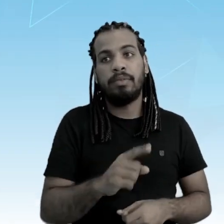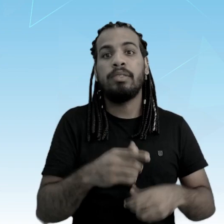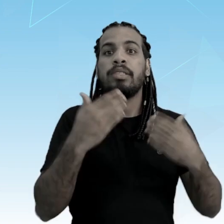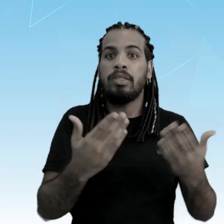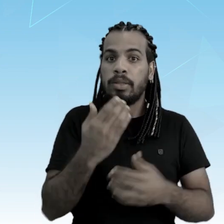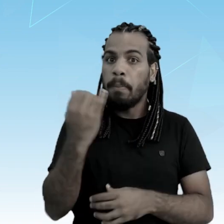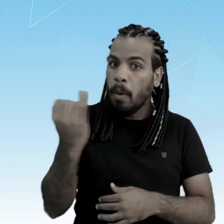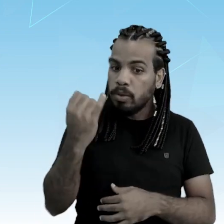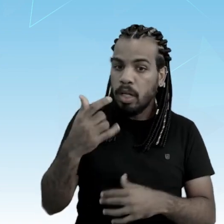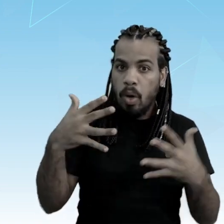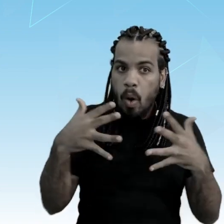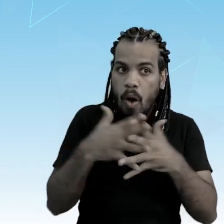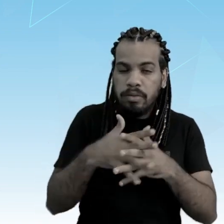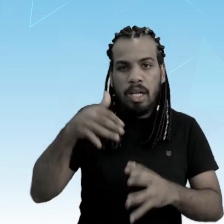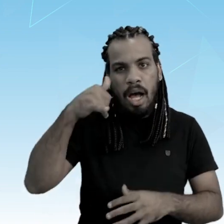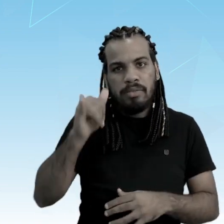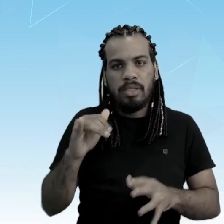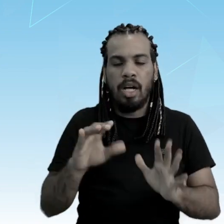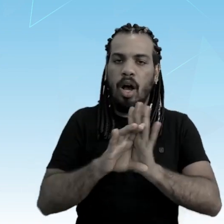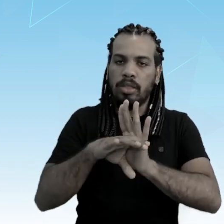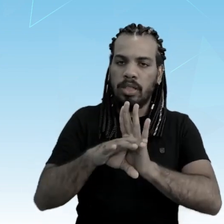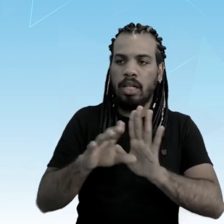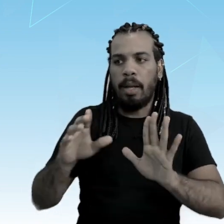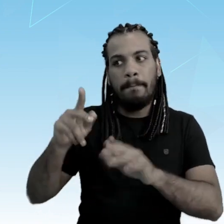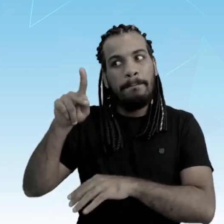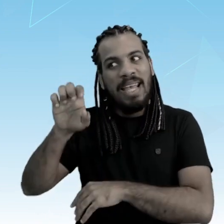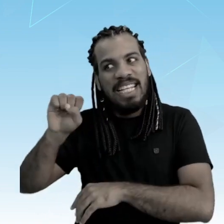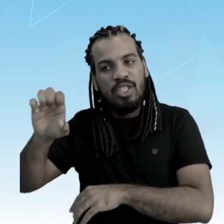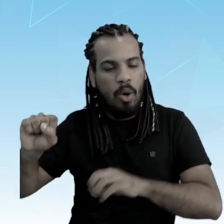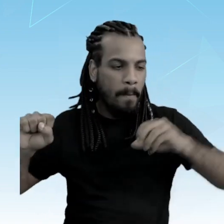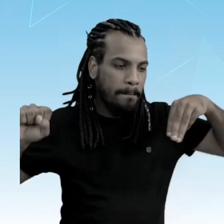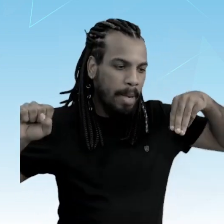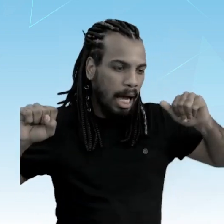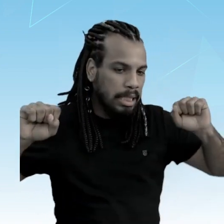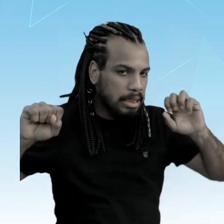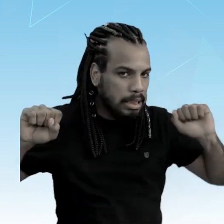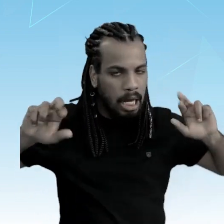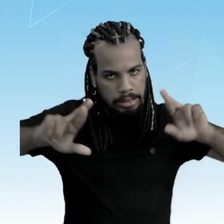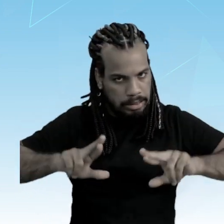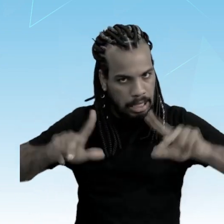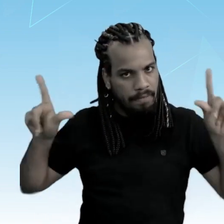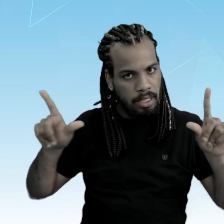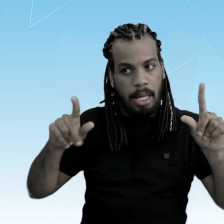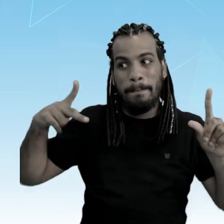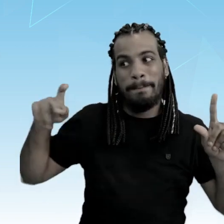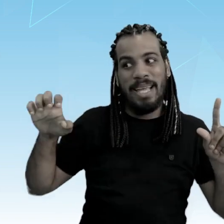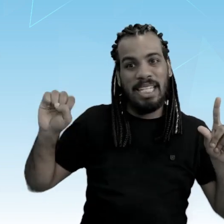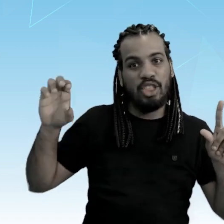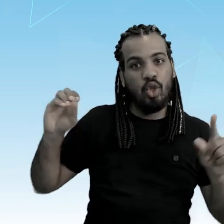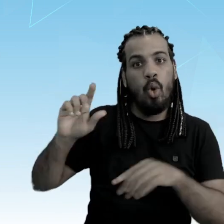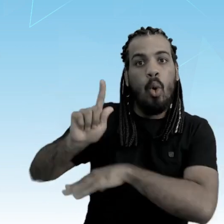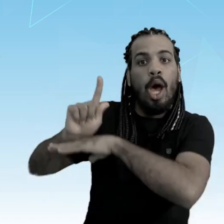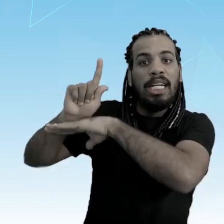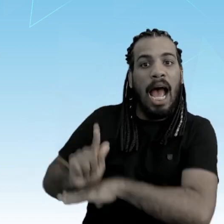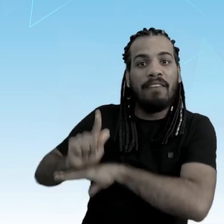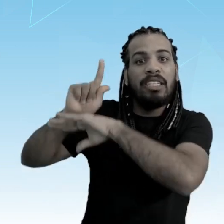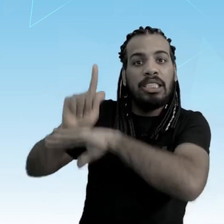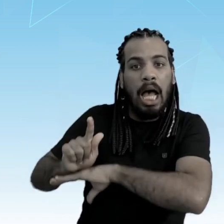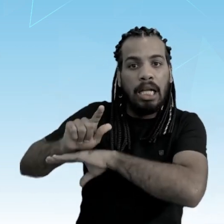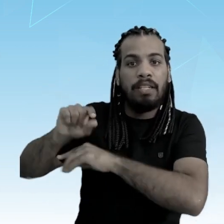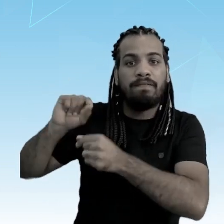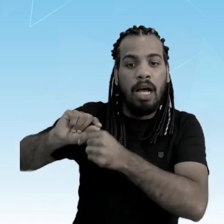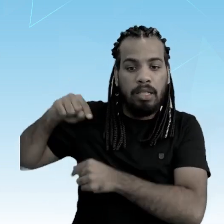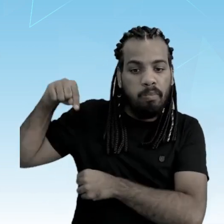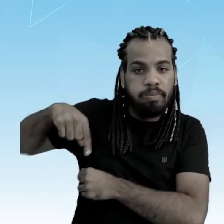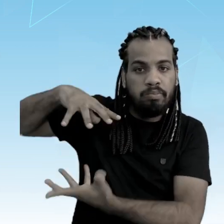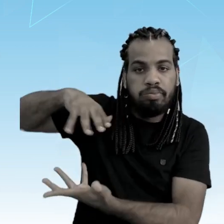não confundir aí esses conceitos, já que o peso é a força gravitacional que um corpo é capaz de